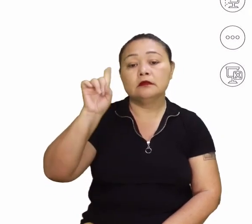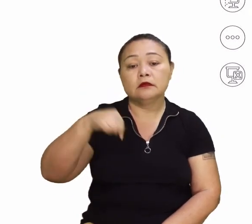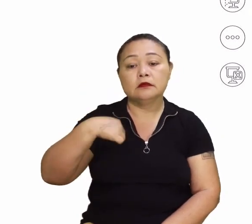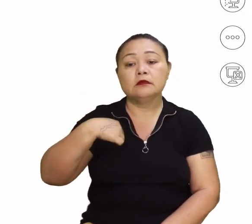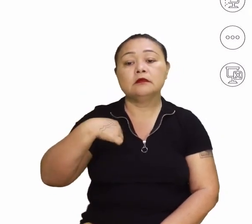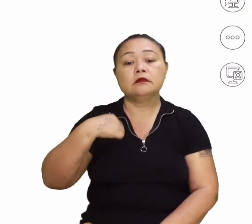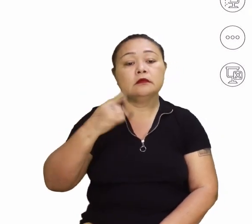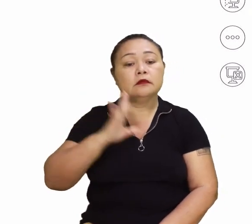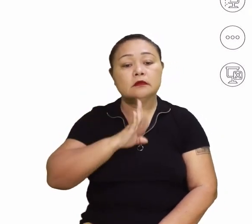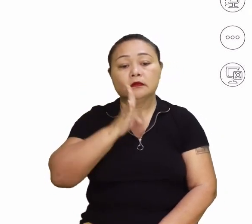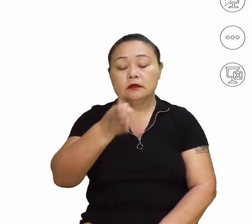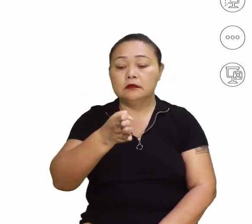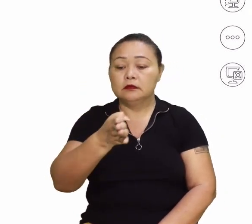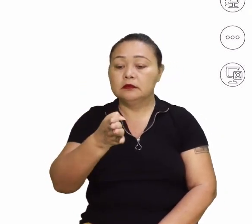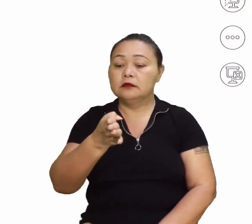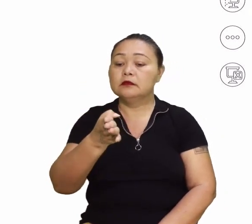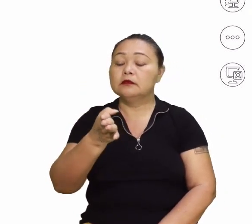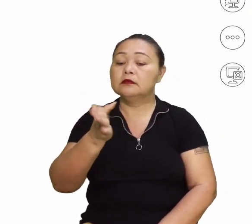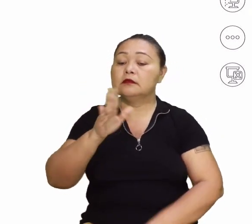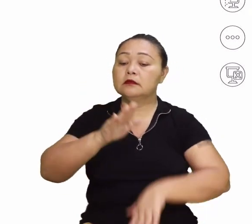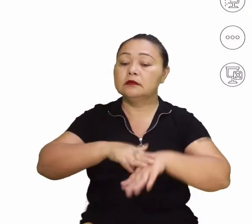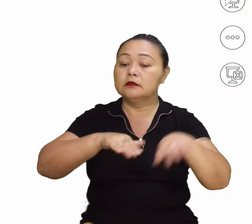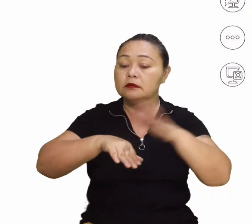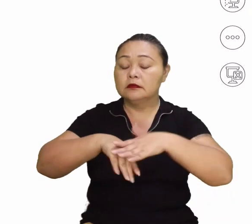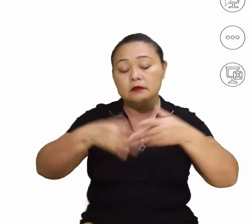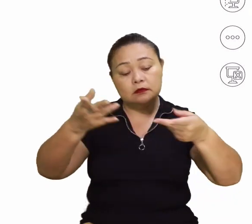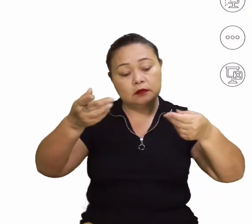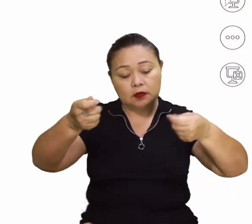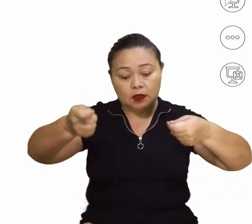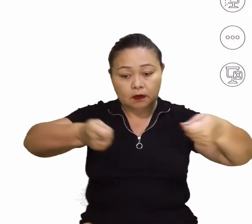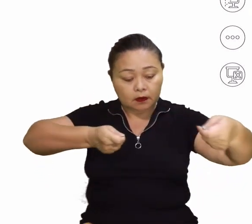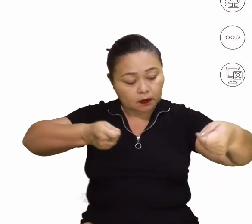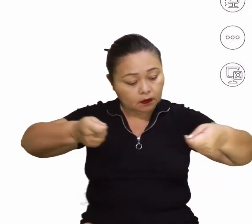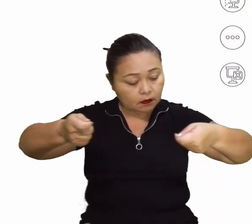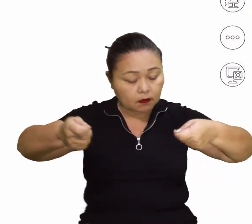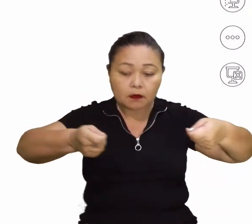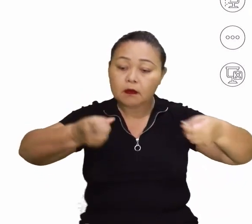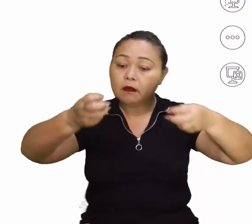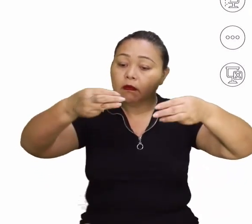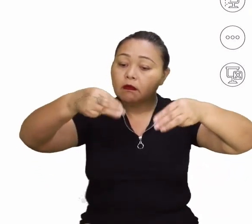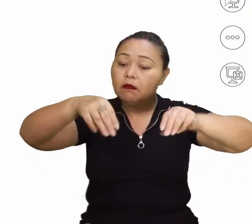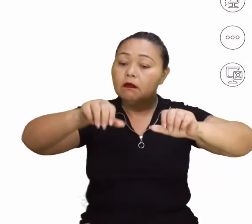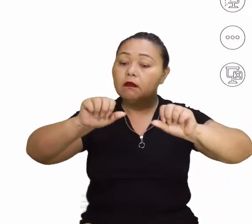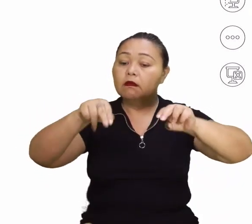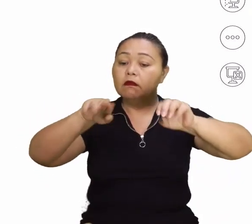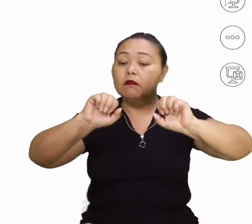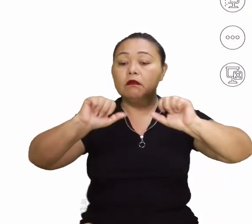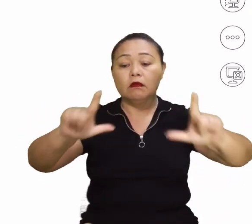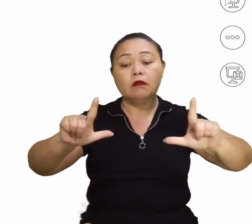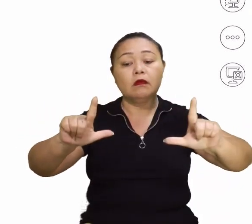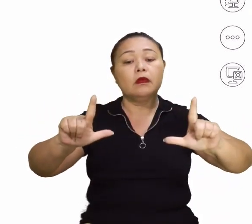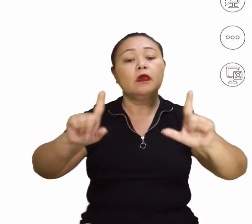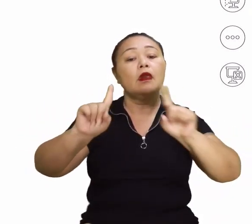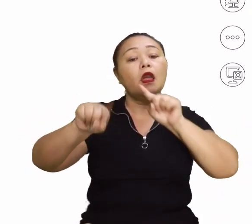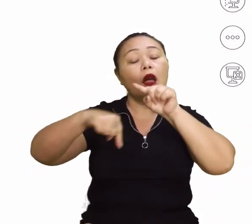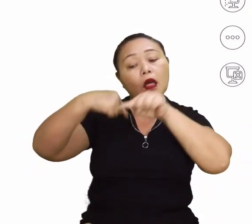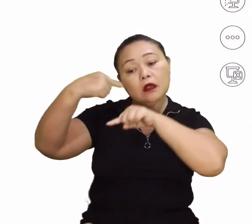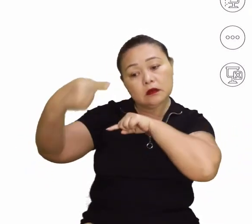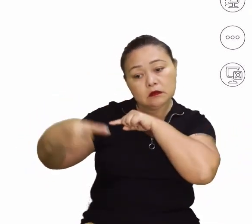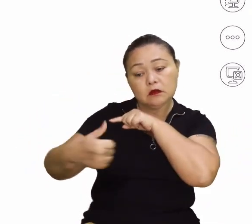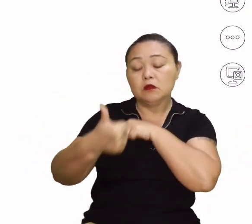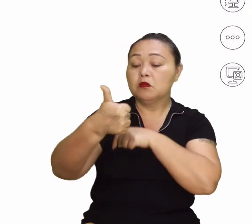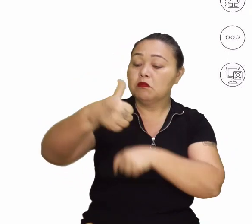era exclusivamente de garimpo manual. Então, a partir de 1970, foi